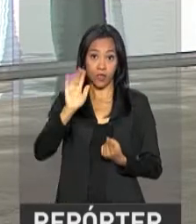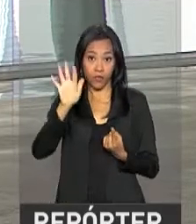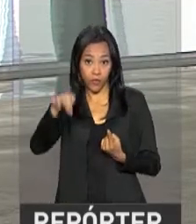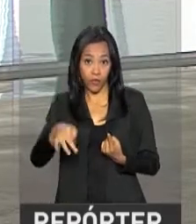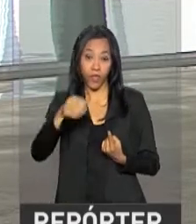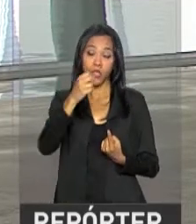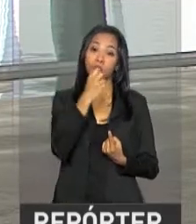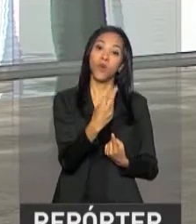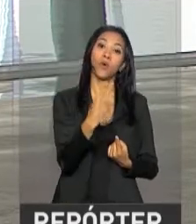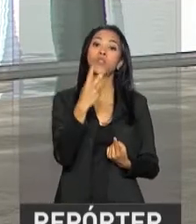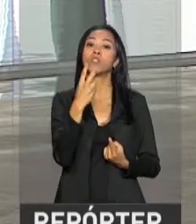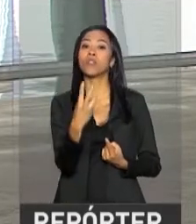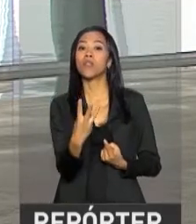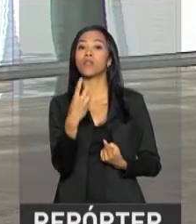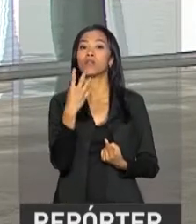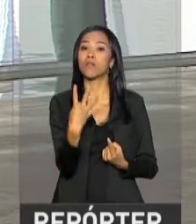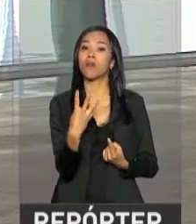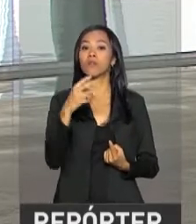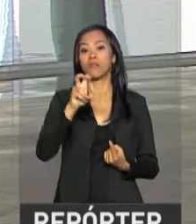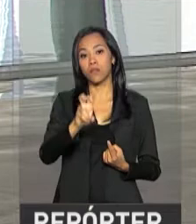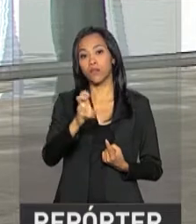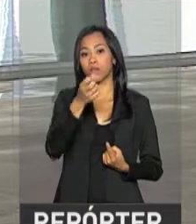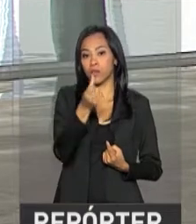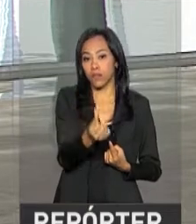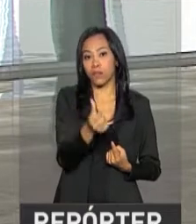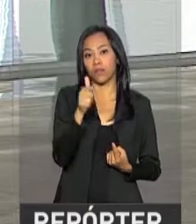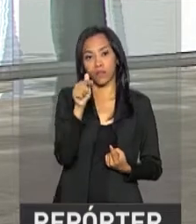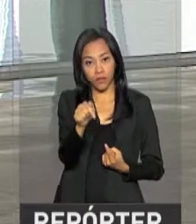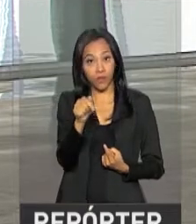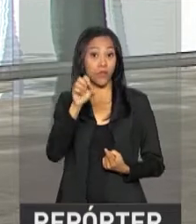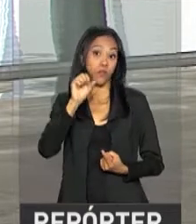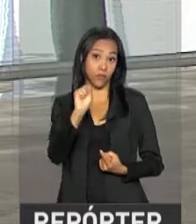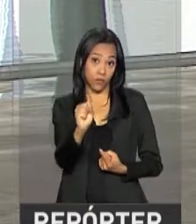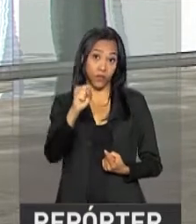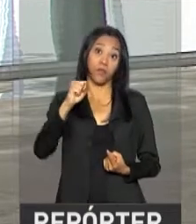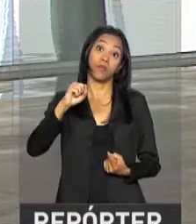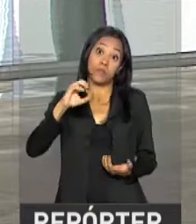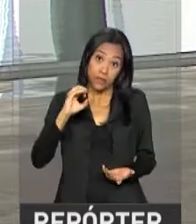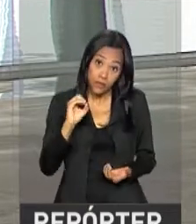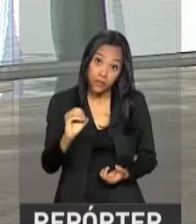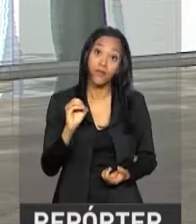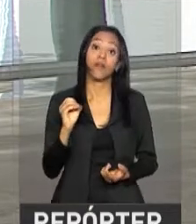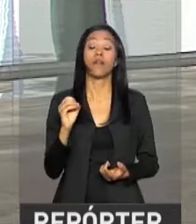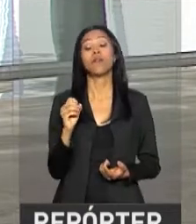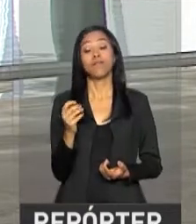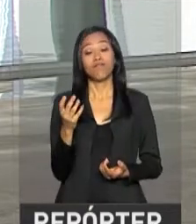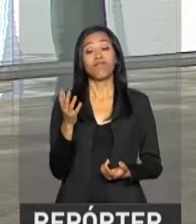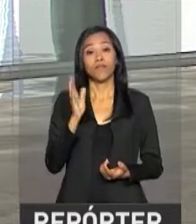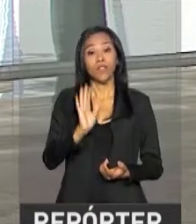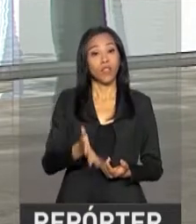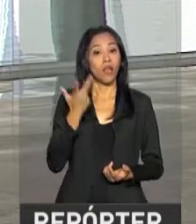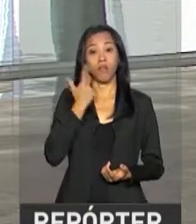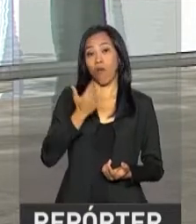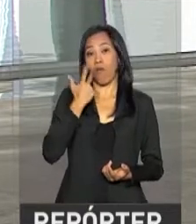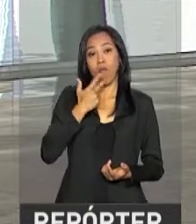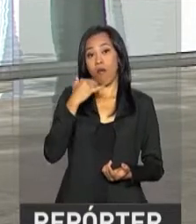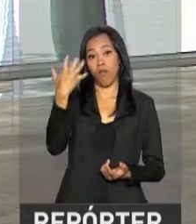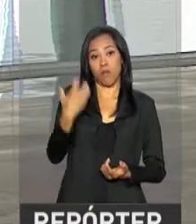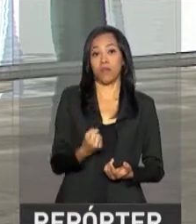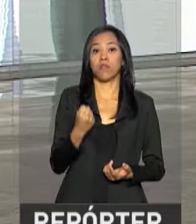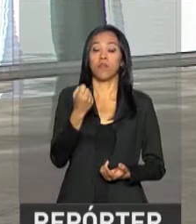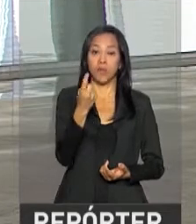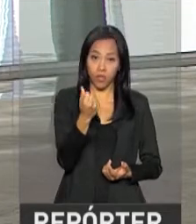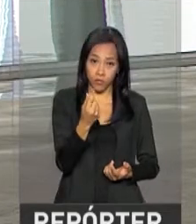3 4 5 6 7 8 9 e 0 estão recebendo normalmente as parcelas